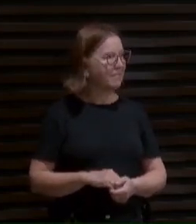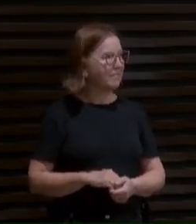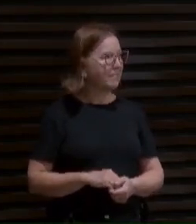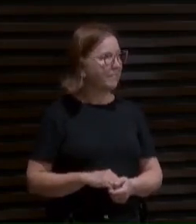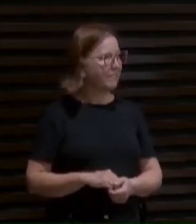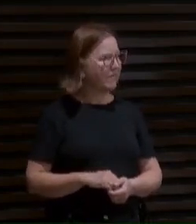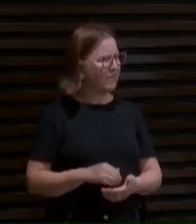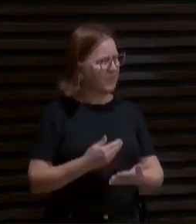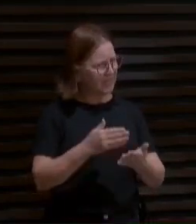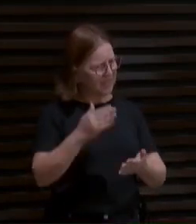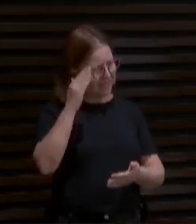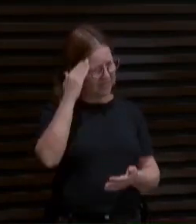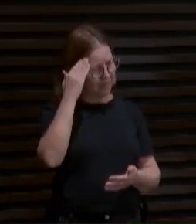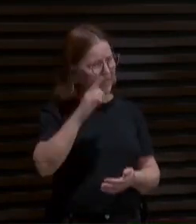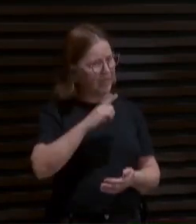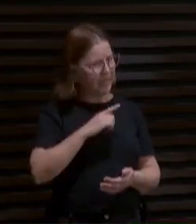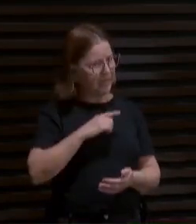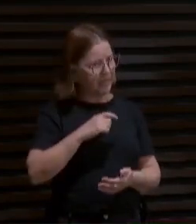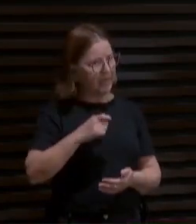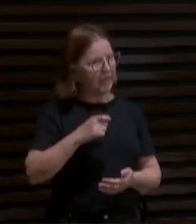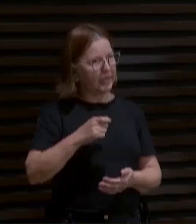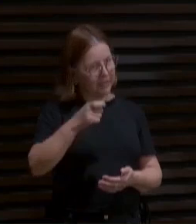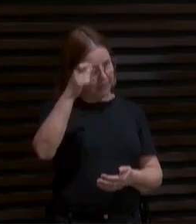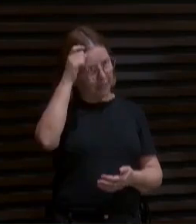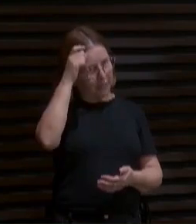Você sabe que tem demônio pregando na igreja.